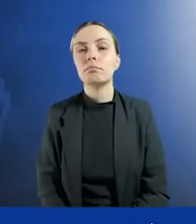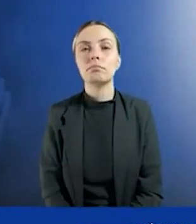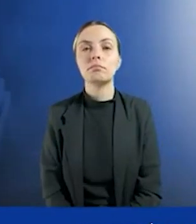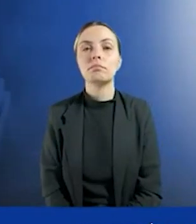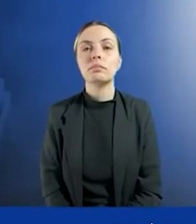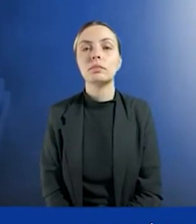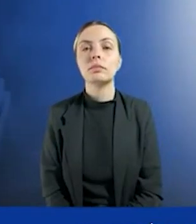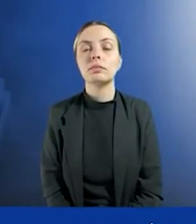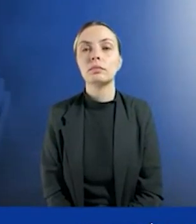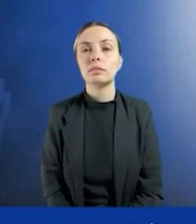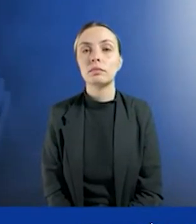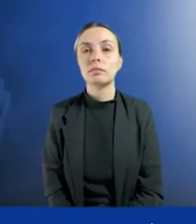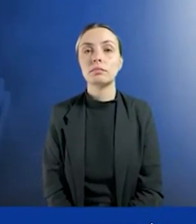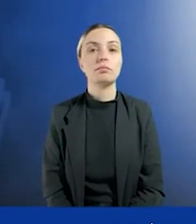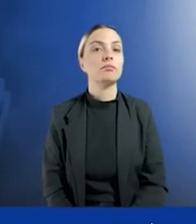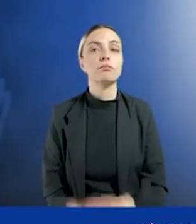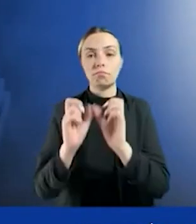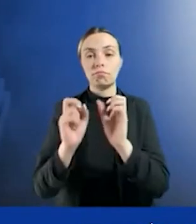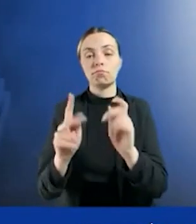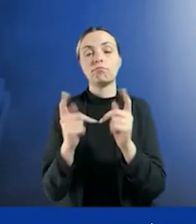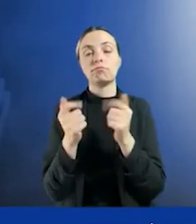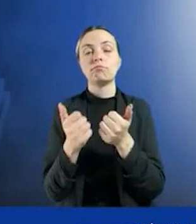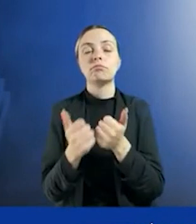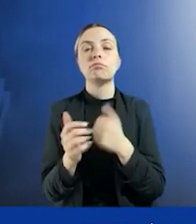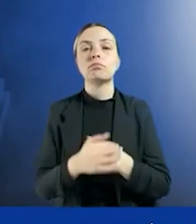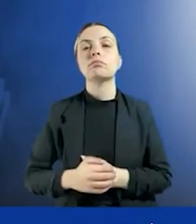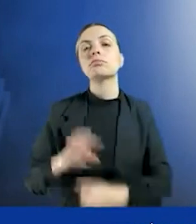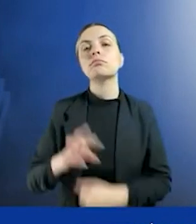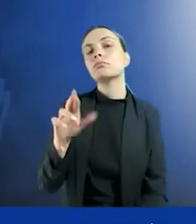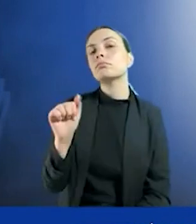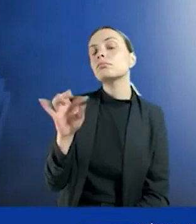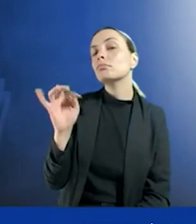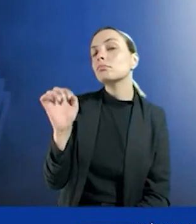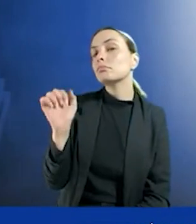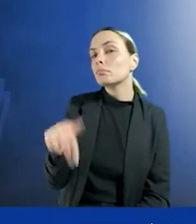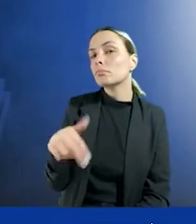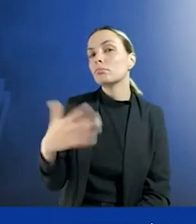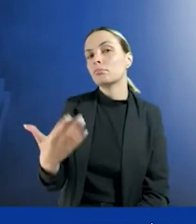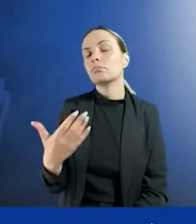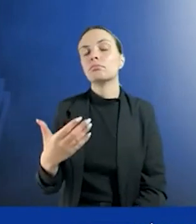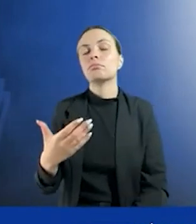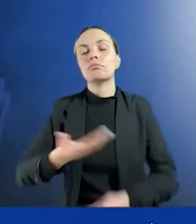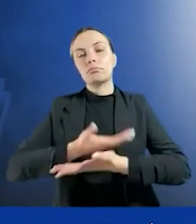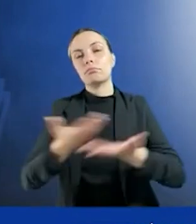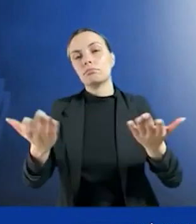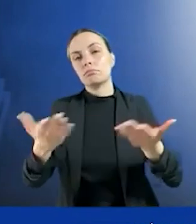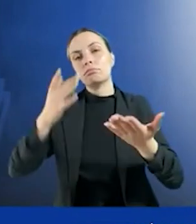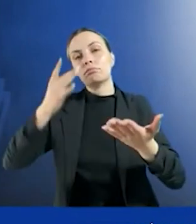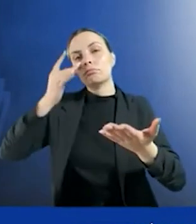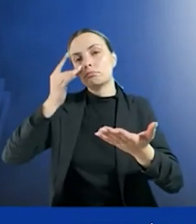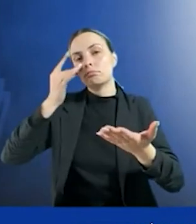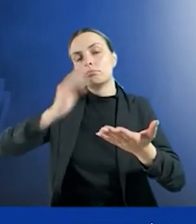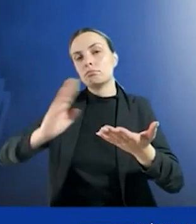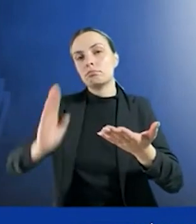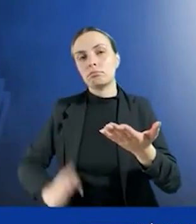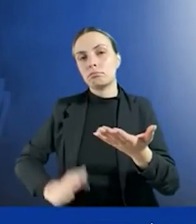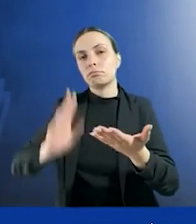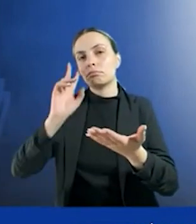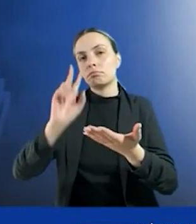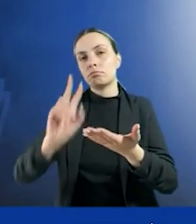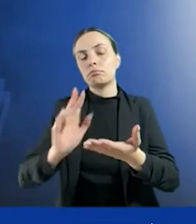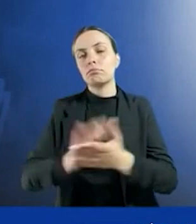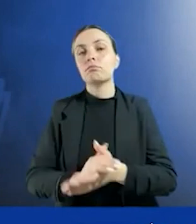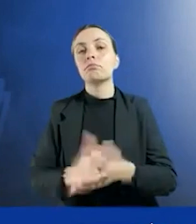Ok. Doutor Ratan Lau e prezados presentes aqui no Brasil, então, hoje o Brasil